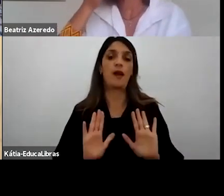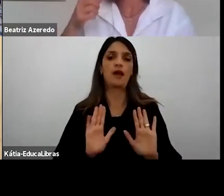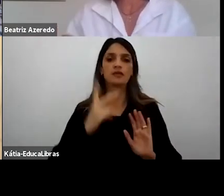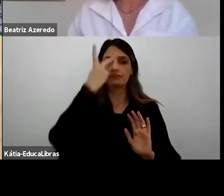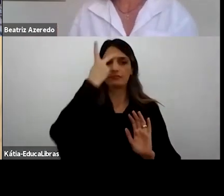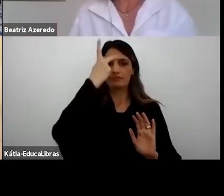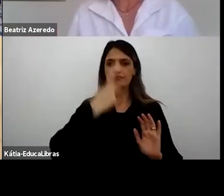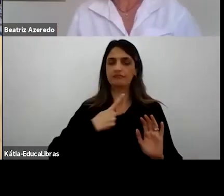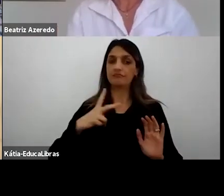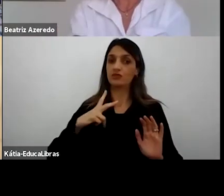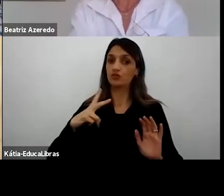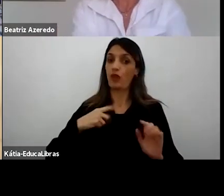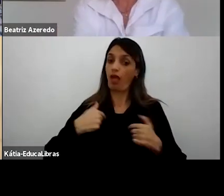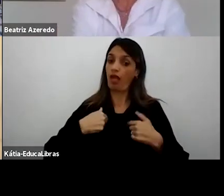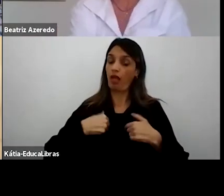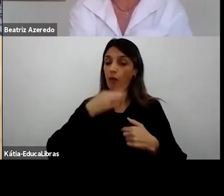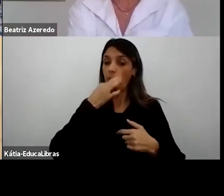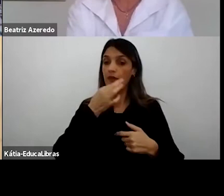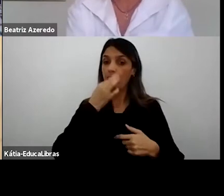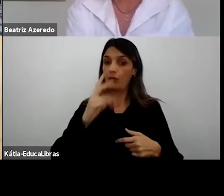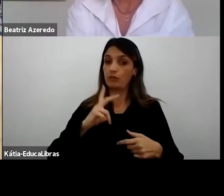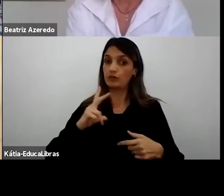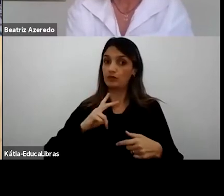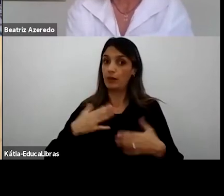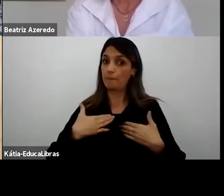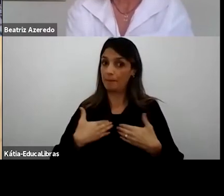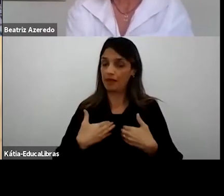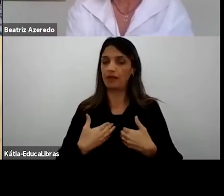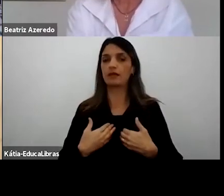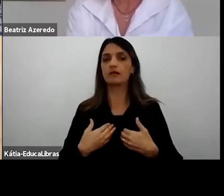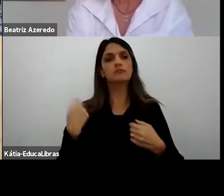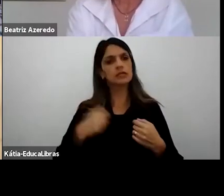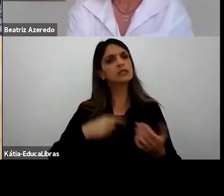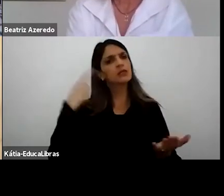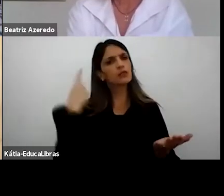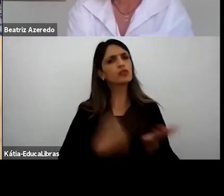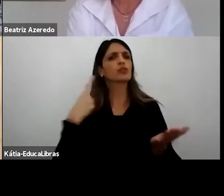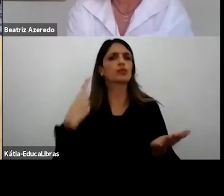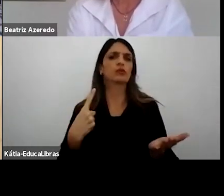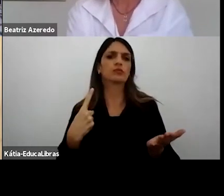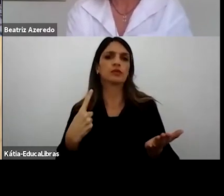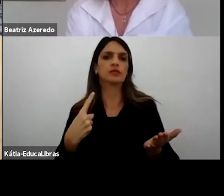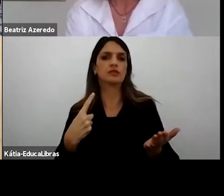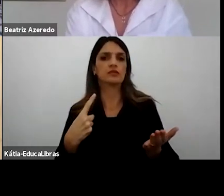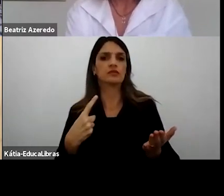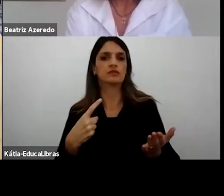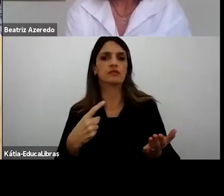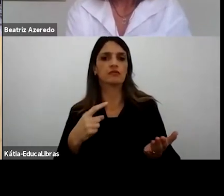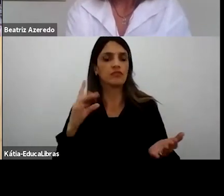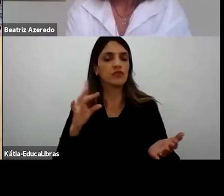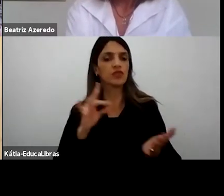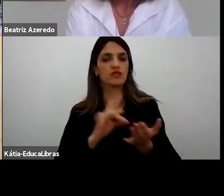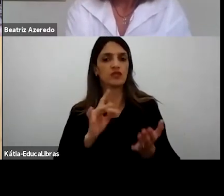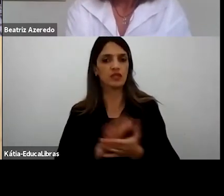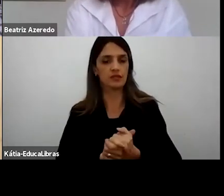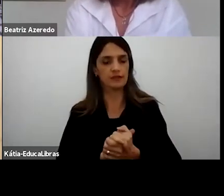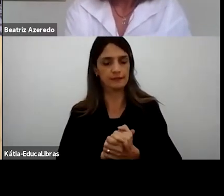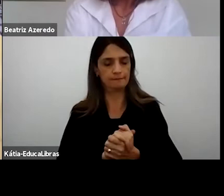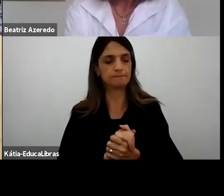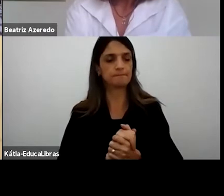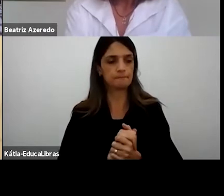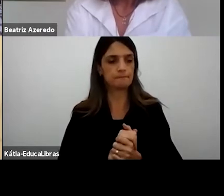também tem que fazer o compromisso, né? A pledge, assim, né? Eu acho que eu gosto dessa ideia